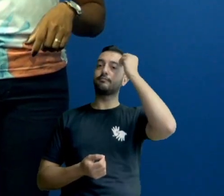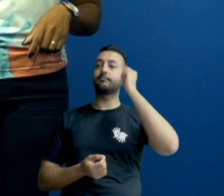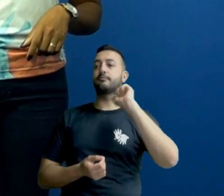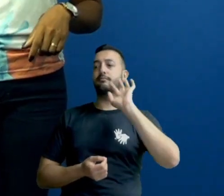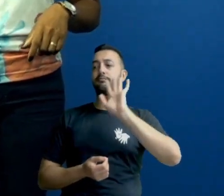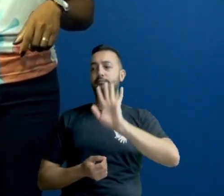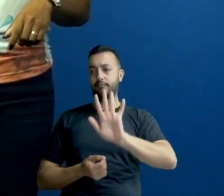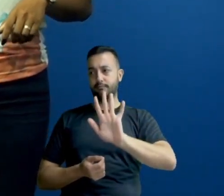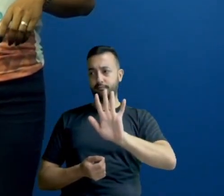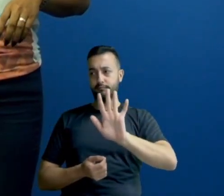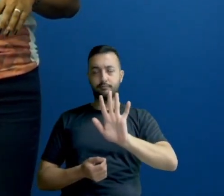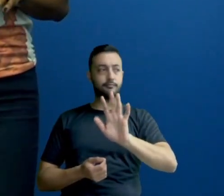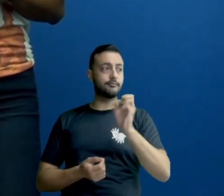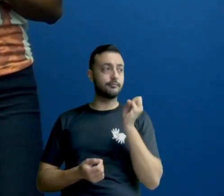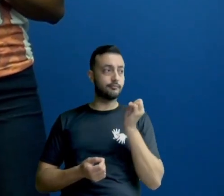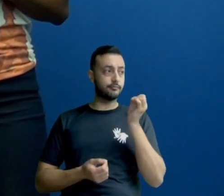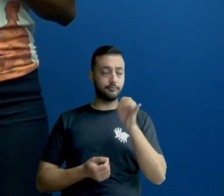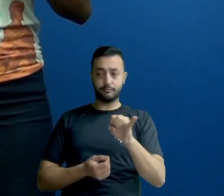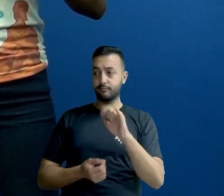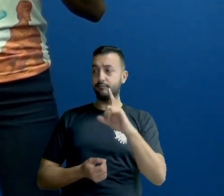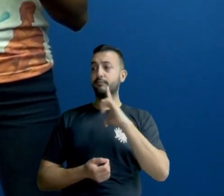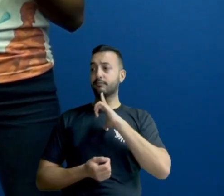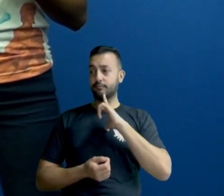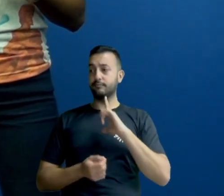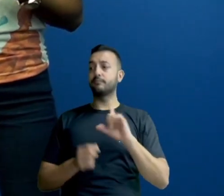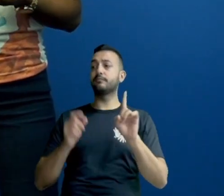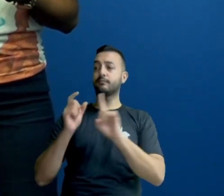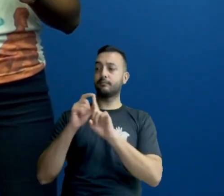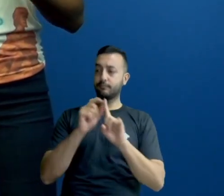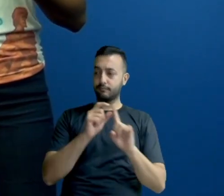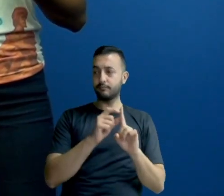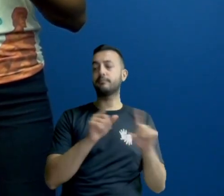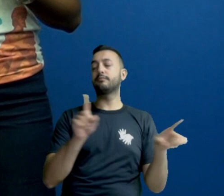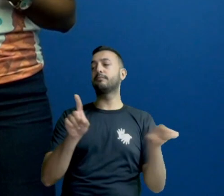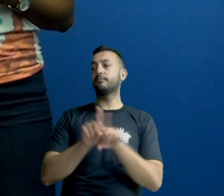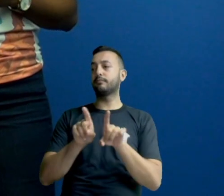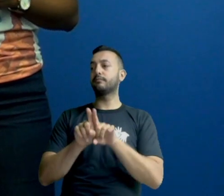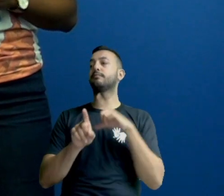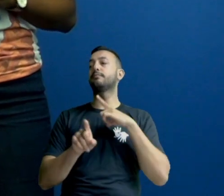Agora, se nós temos as palavras,